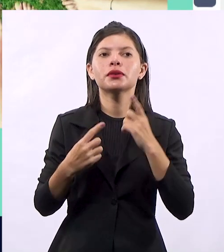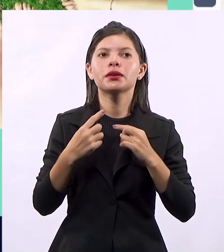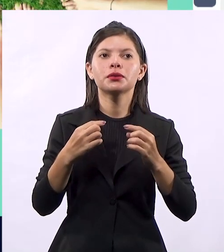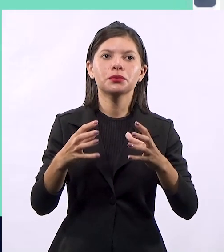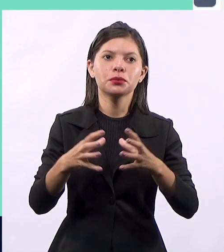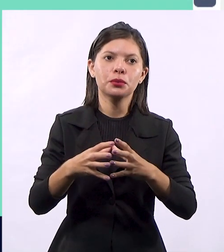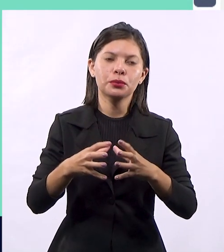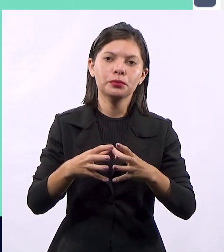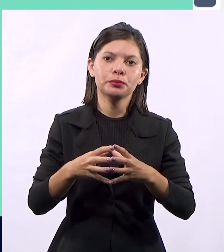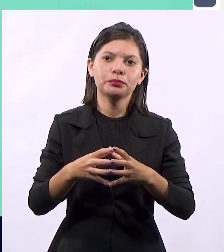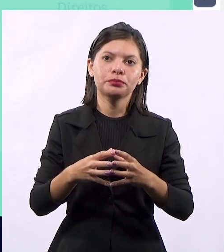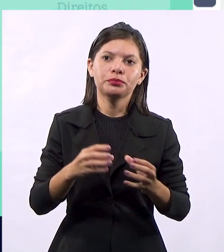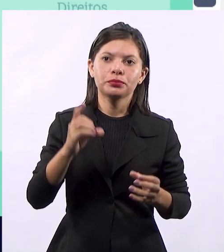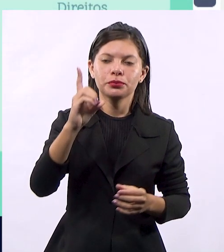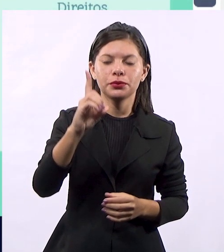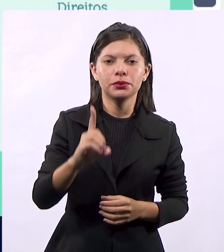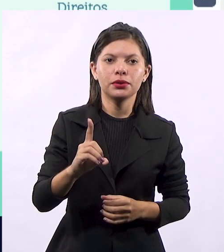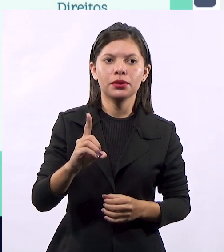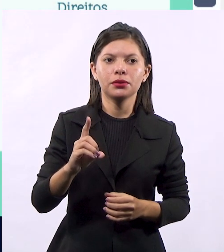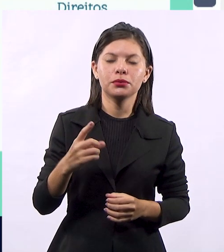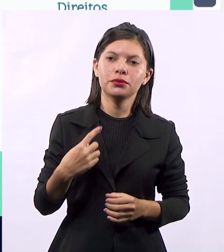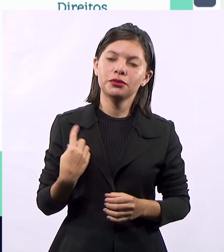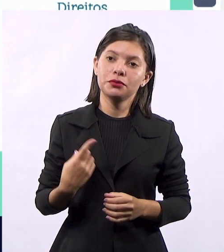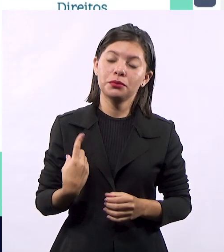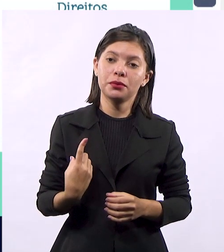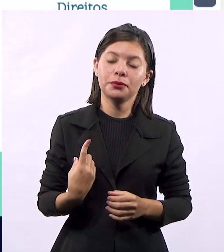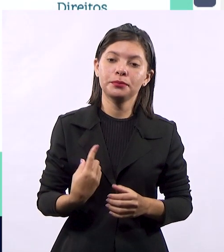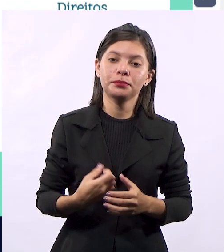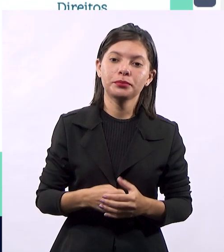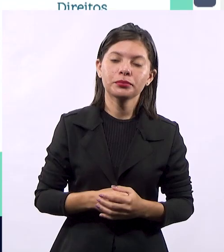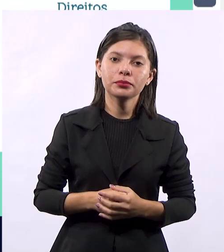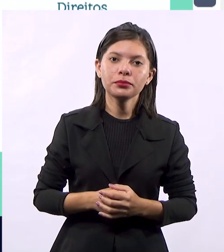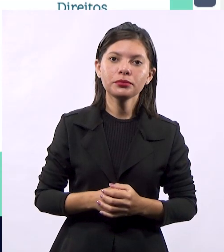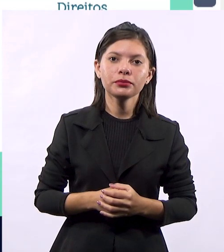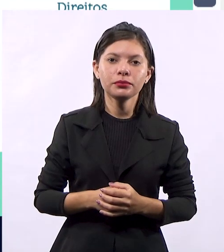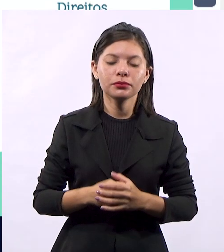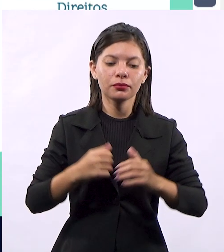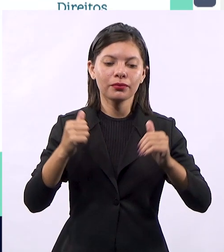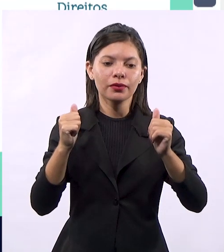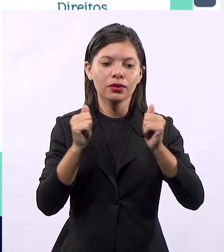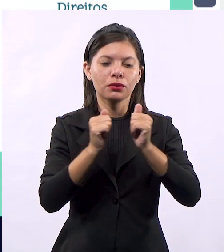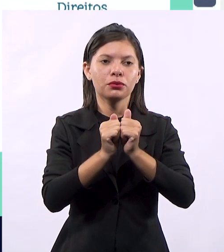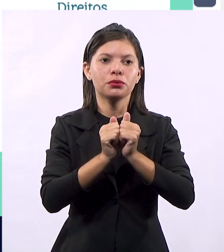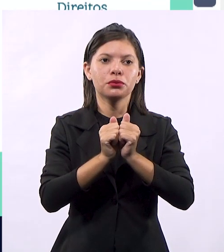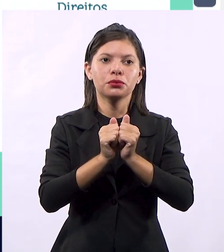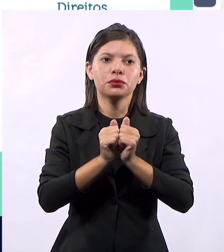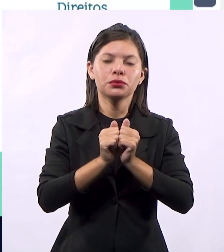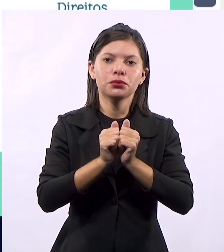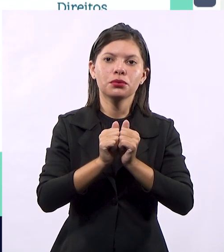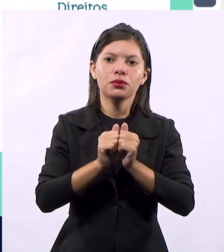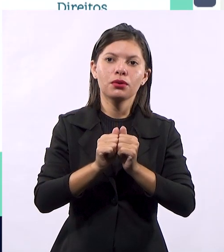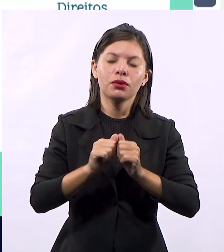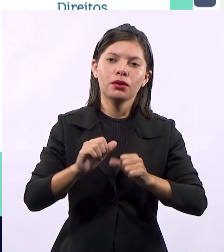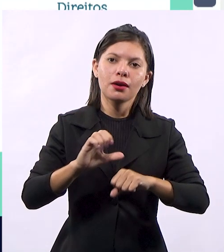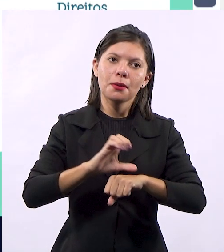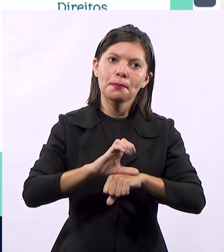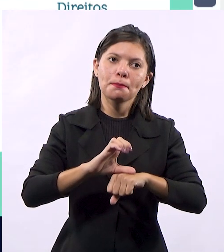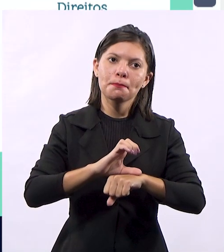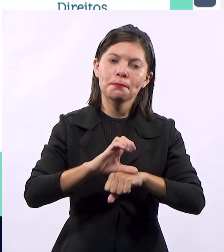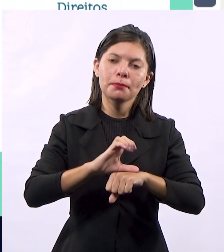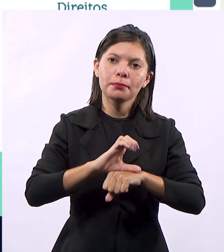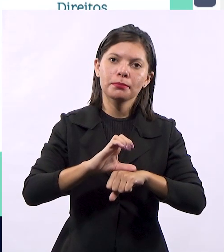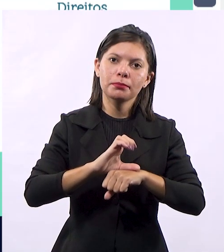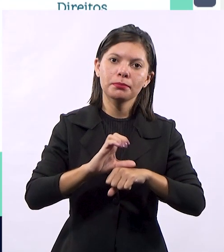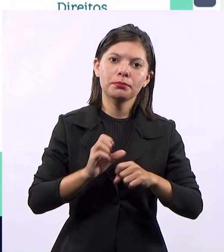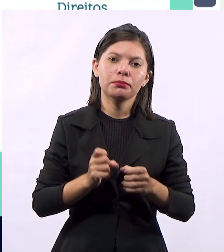proposta didática, a gente já viu o que é direito, como essas coisas se estabelecem, qual a relação entre direito, relações